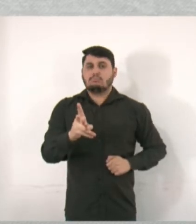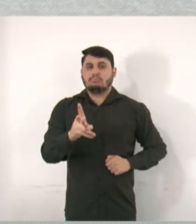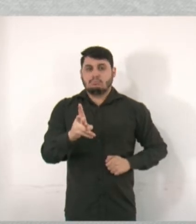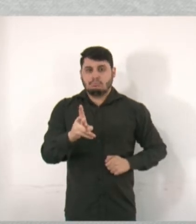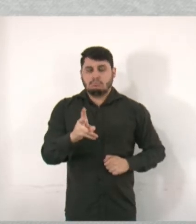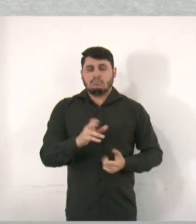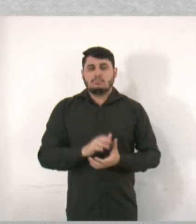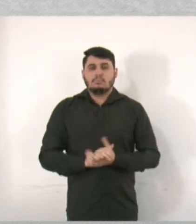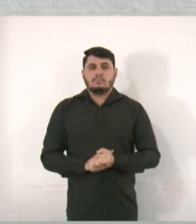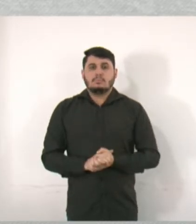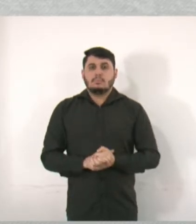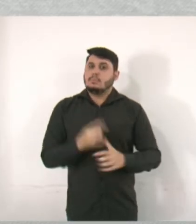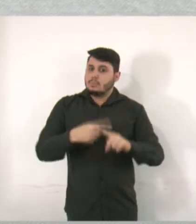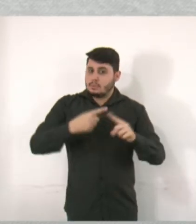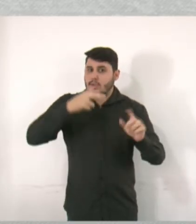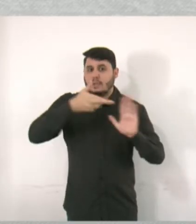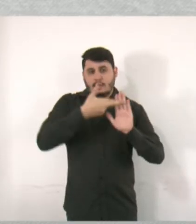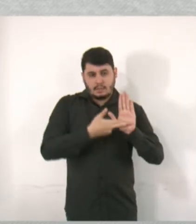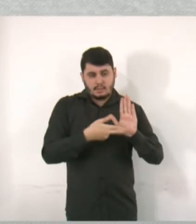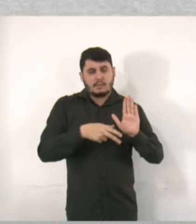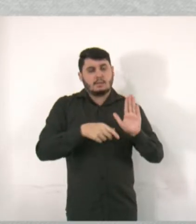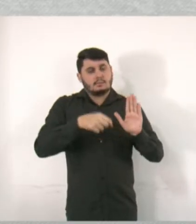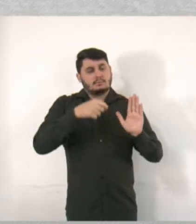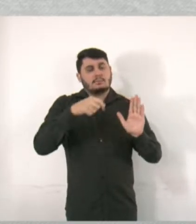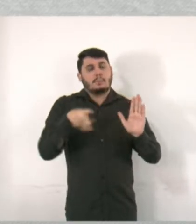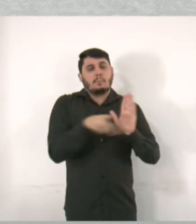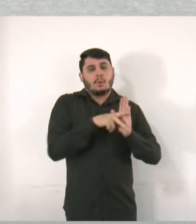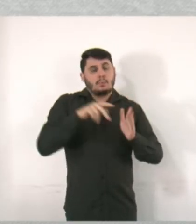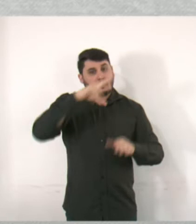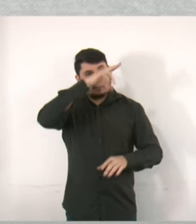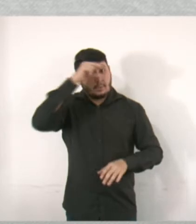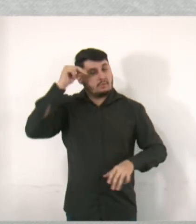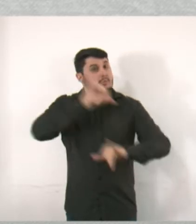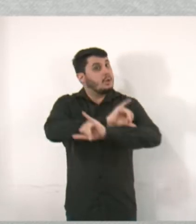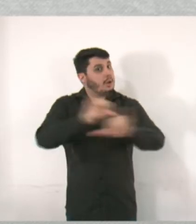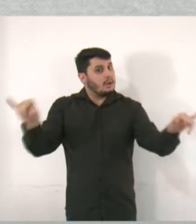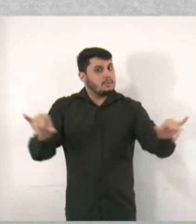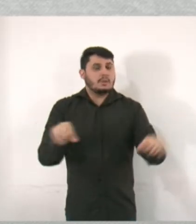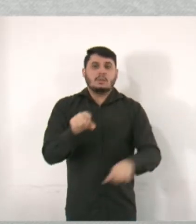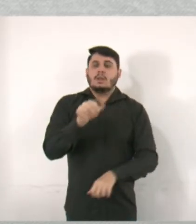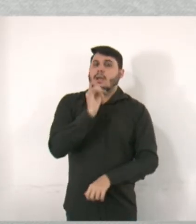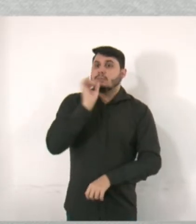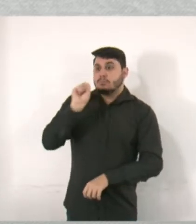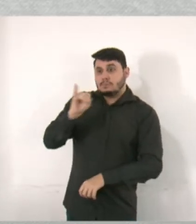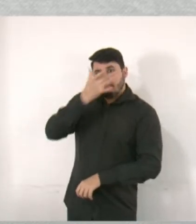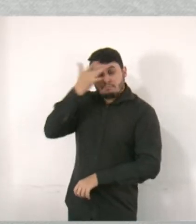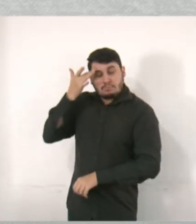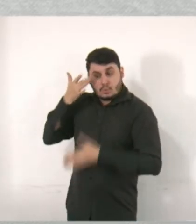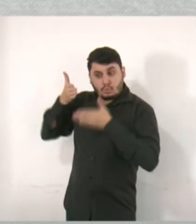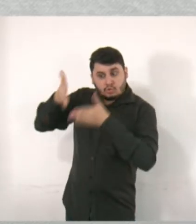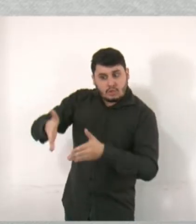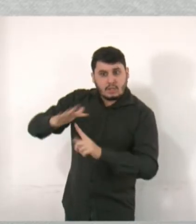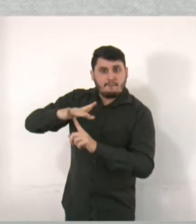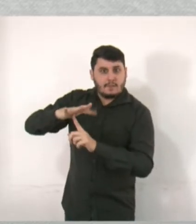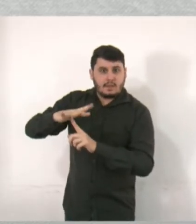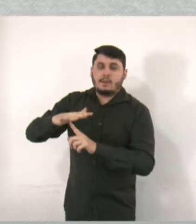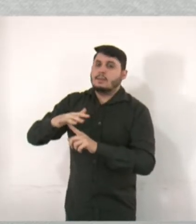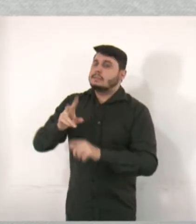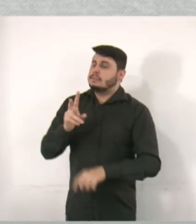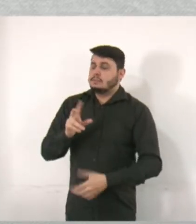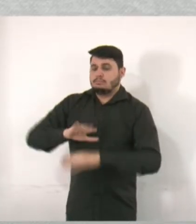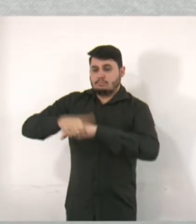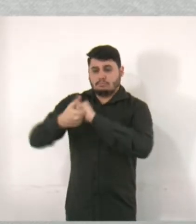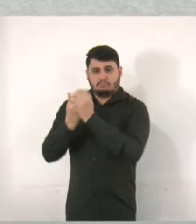ações da prefeitura, mas essa higienização tanto na chegada, quando possível, durante e na saída. E qualquer pessoa